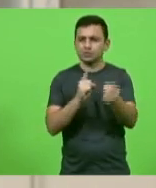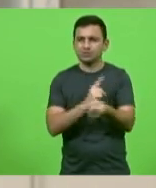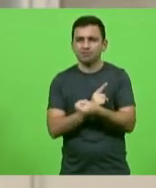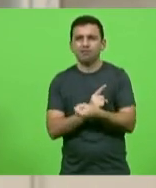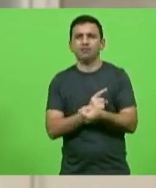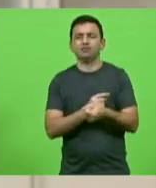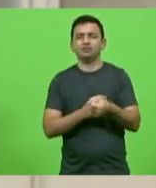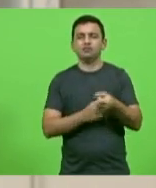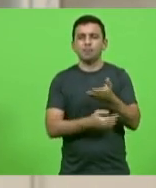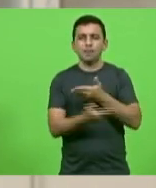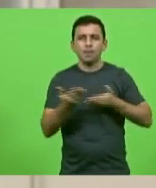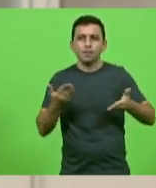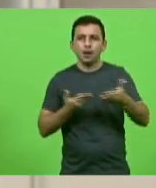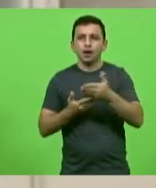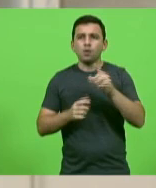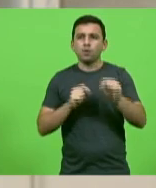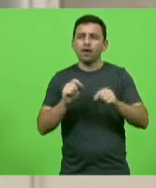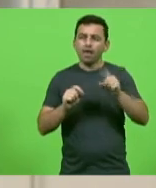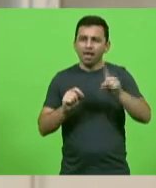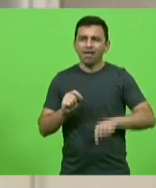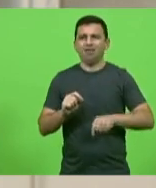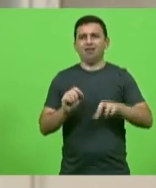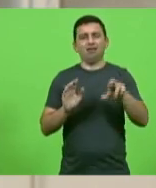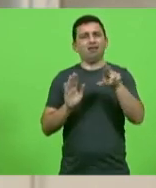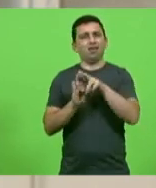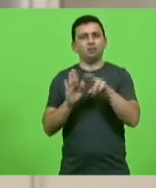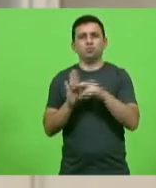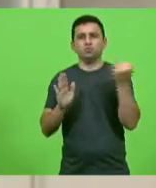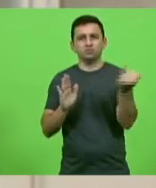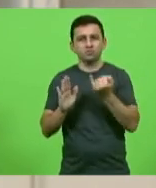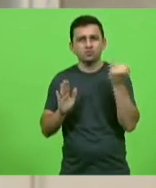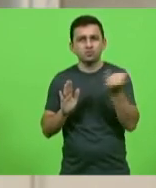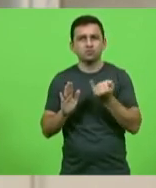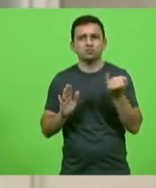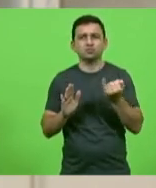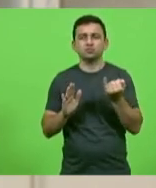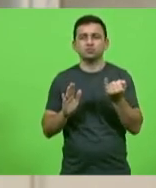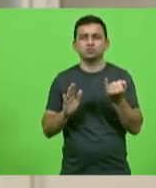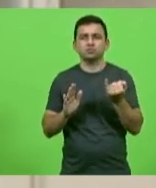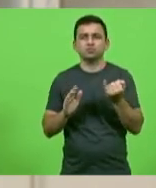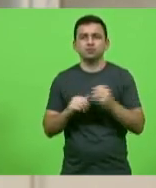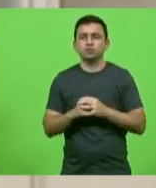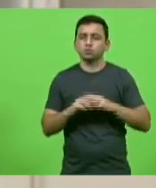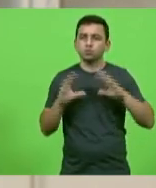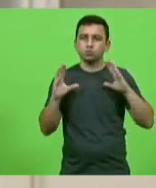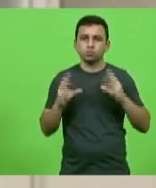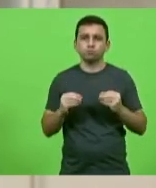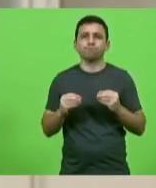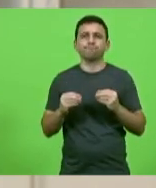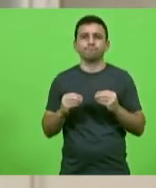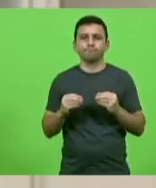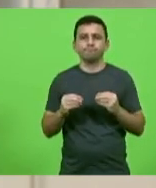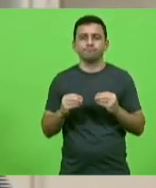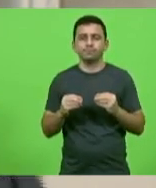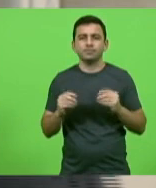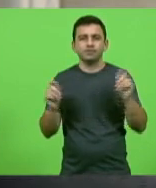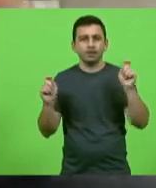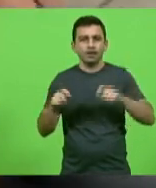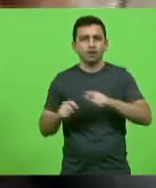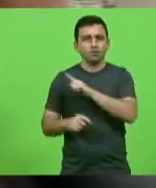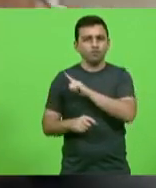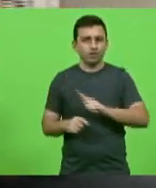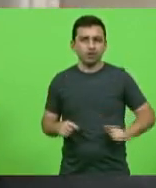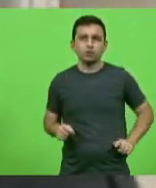que constitui uma das regras Racionais em que geralmente se inspiram ou devem se inspirar